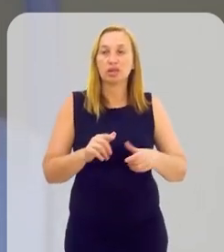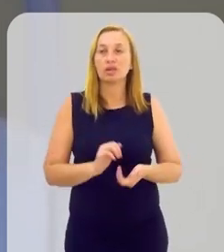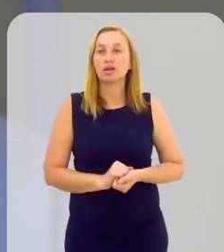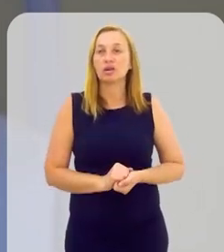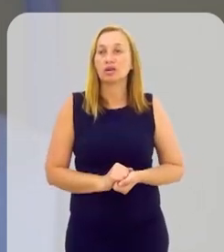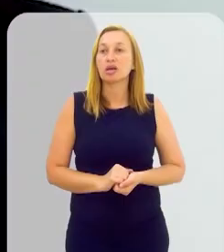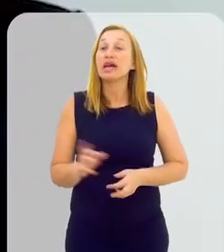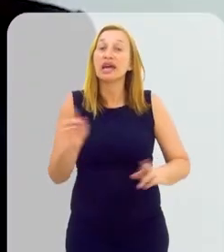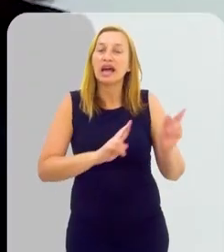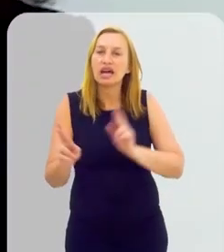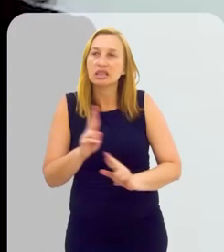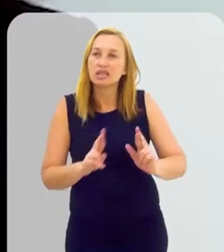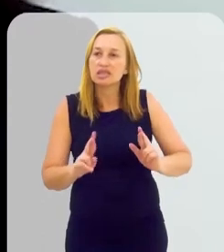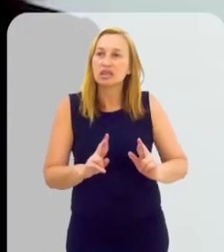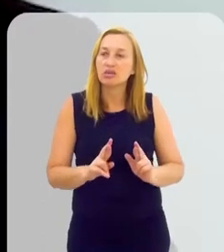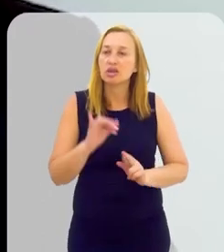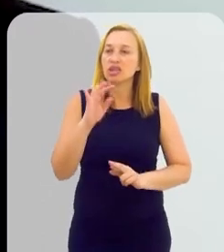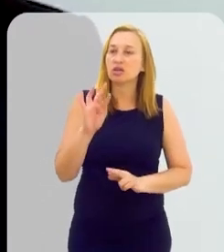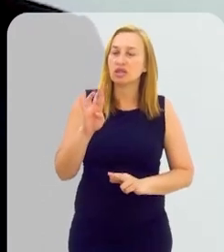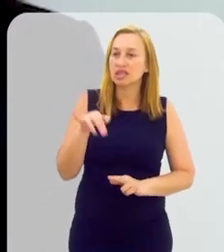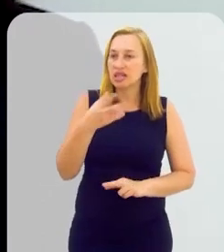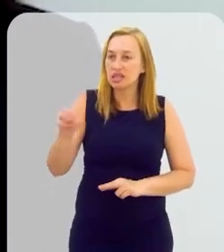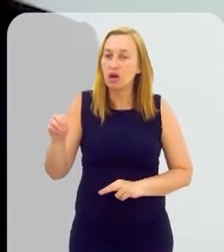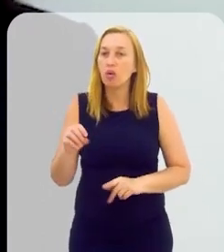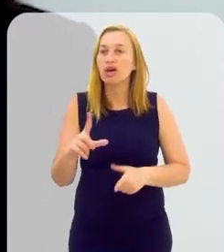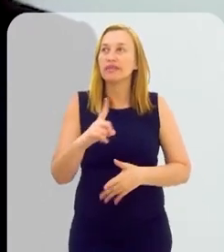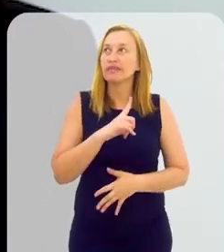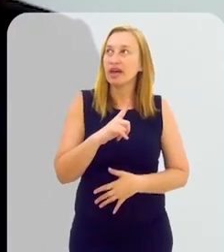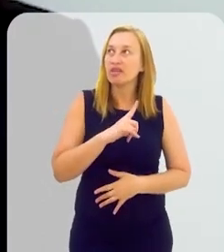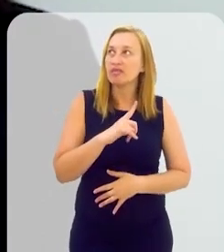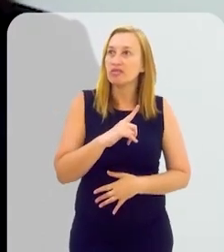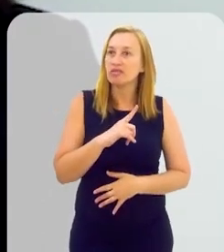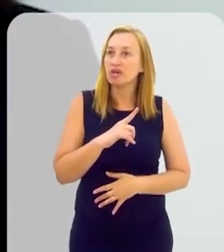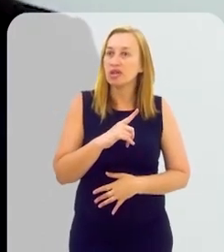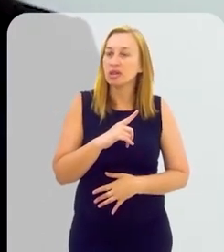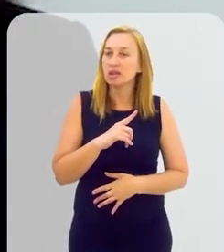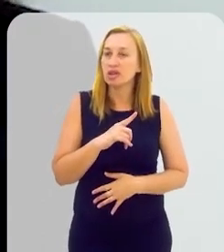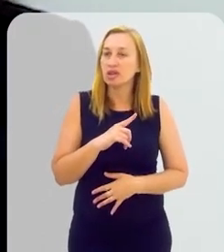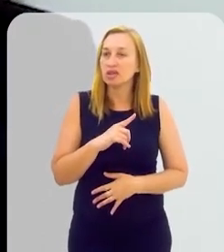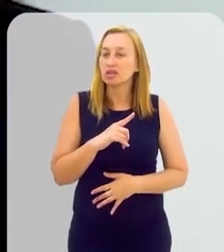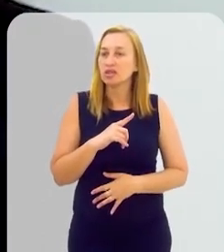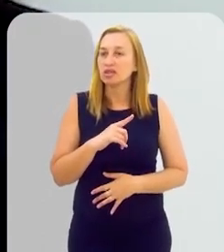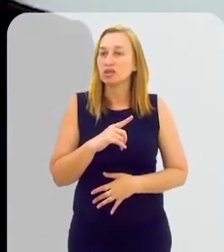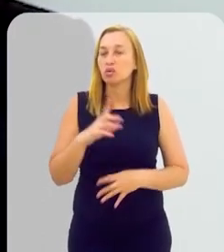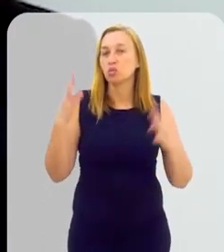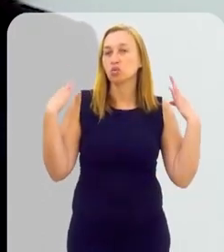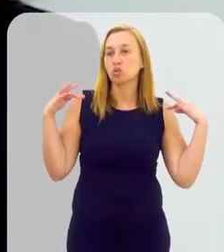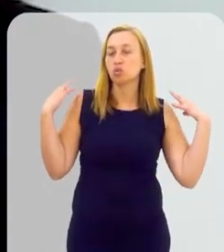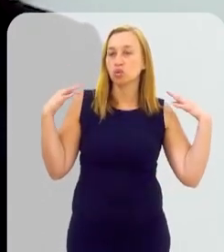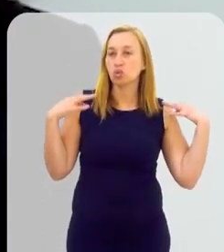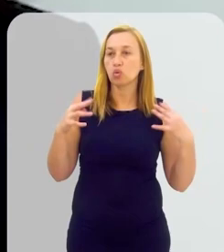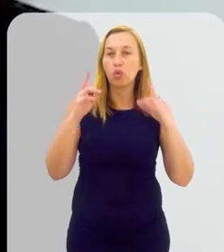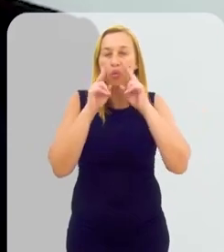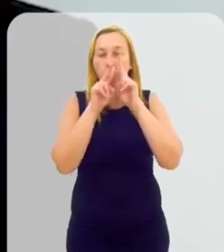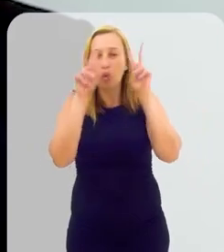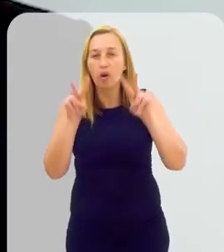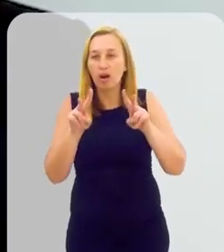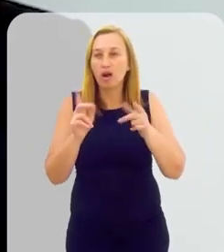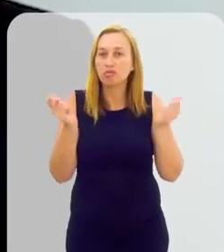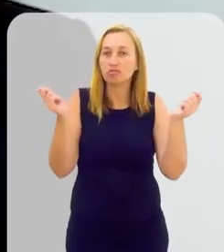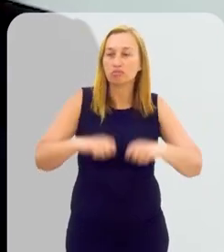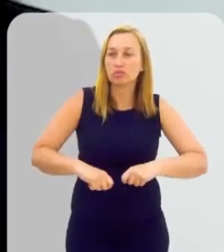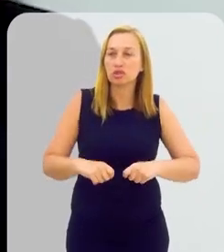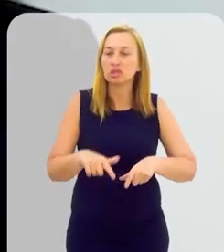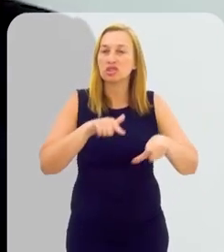seu cliente. Em relação à questão da interiorização, né, houve aí nos recentes cenários desenhados para o turismo, né, um olhar e